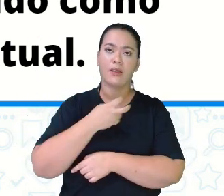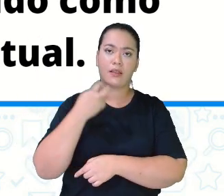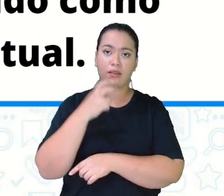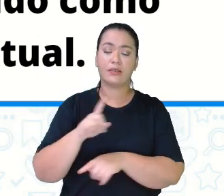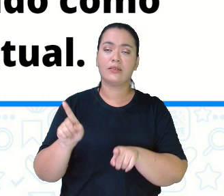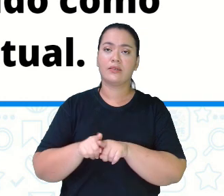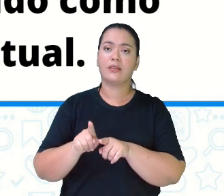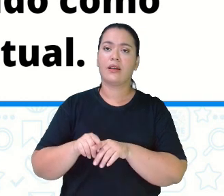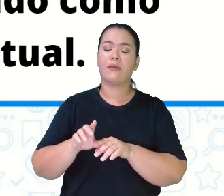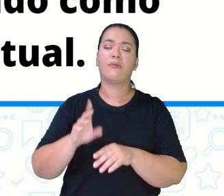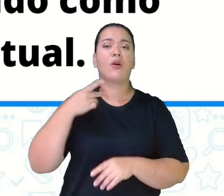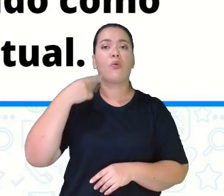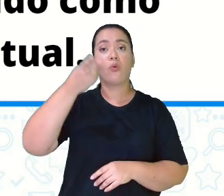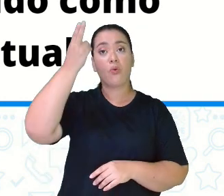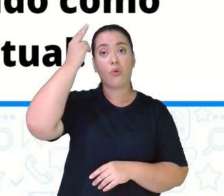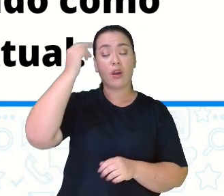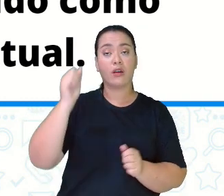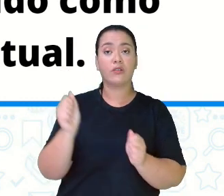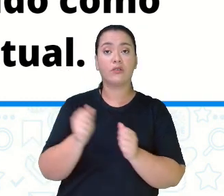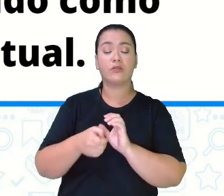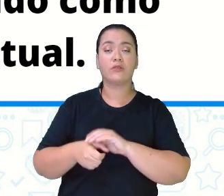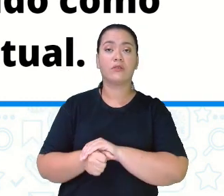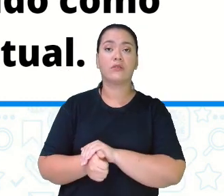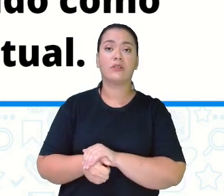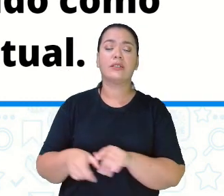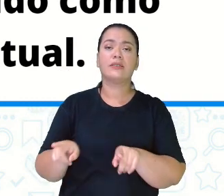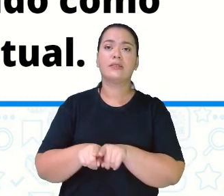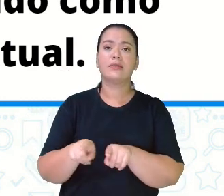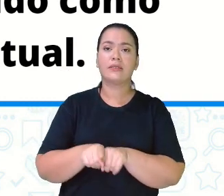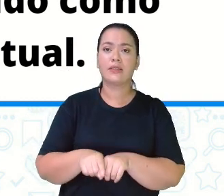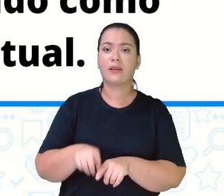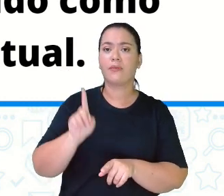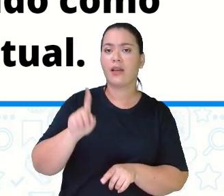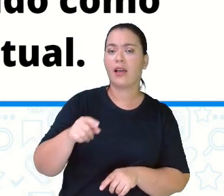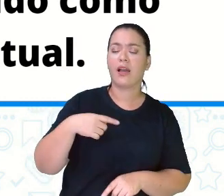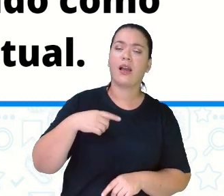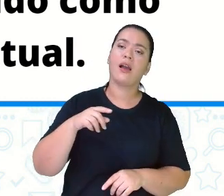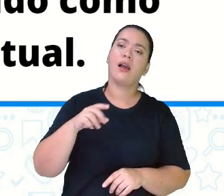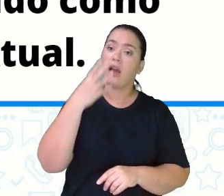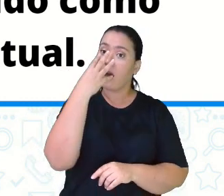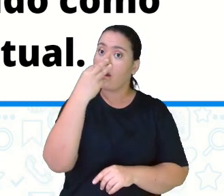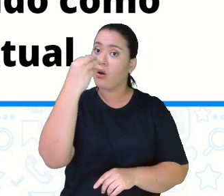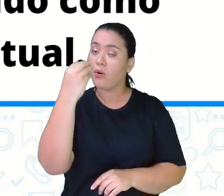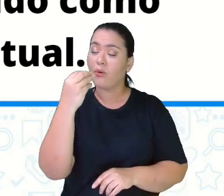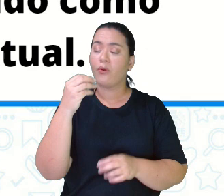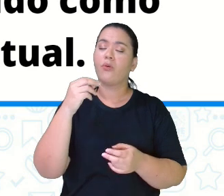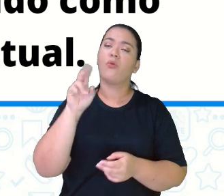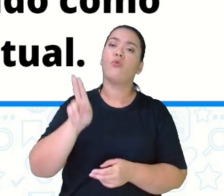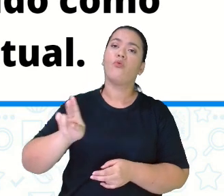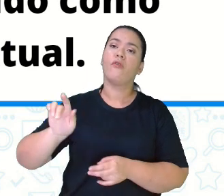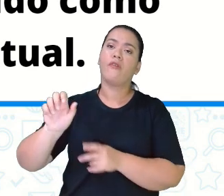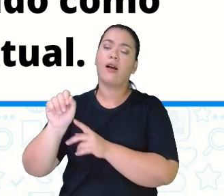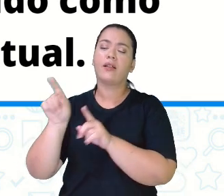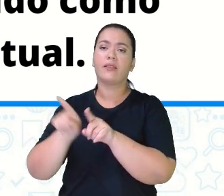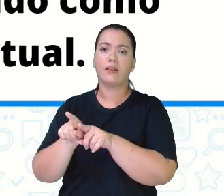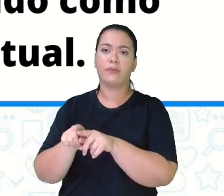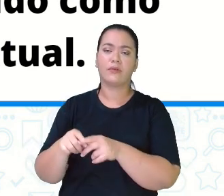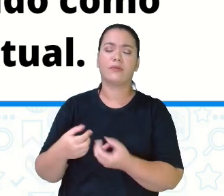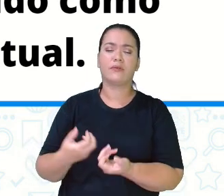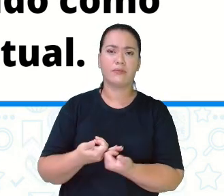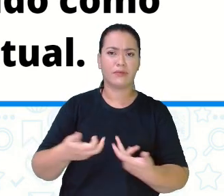a tartaruga, a raposa e as uvas. Ele é apontado como o pai desse gênero textual que são